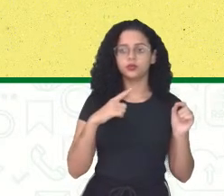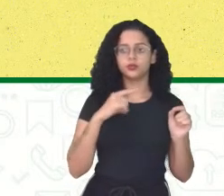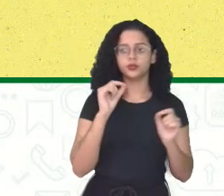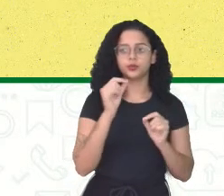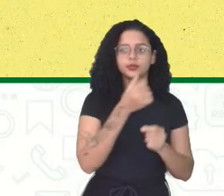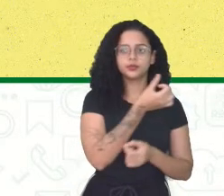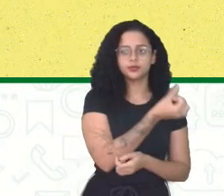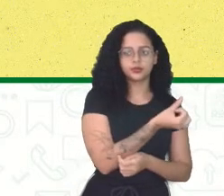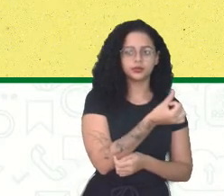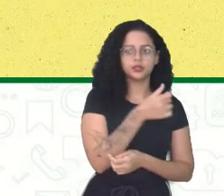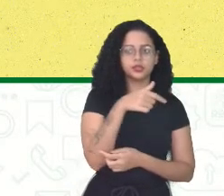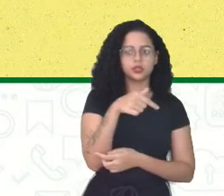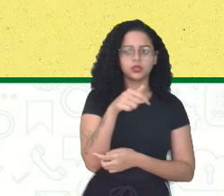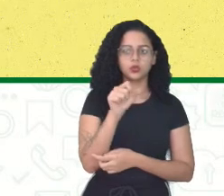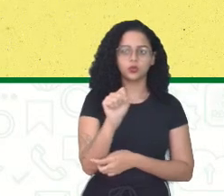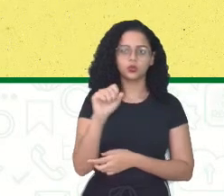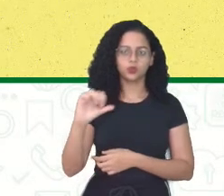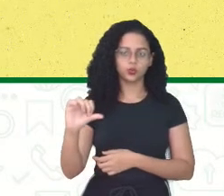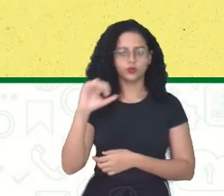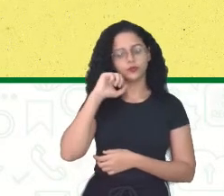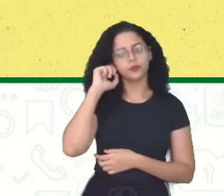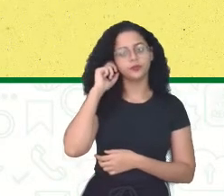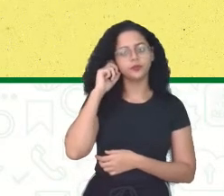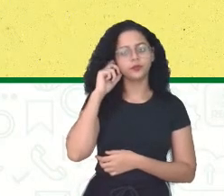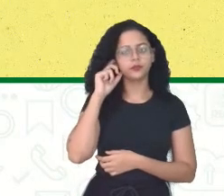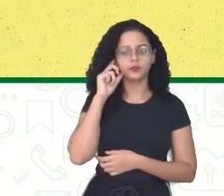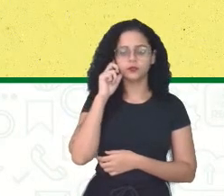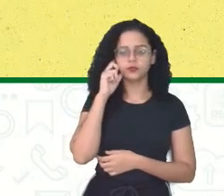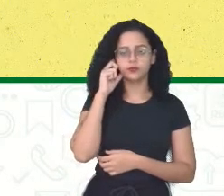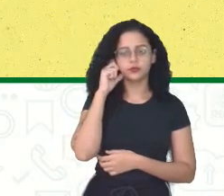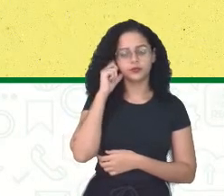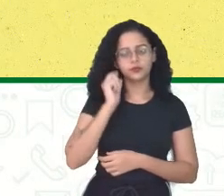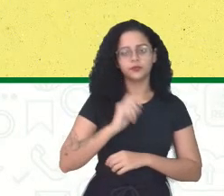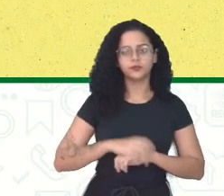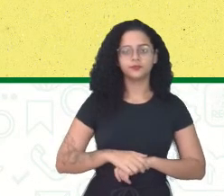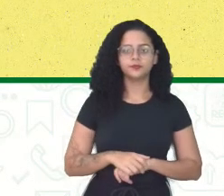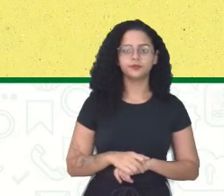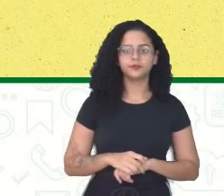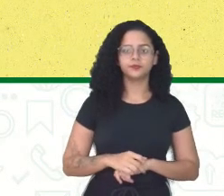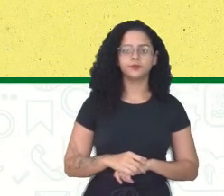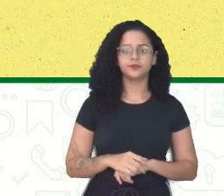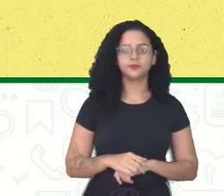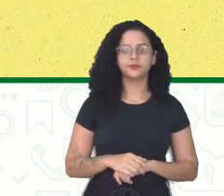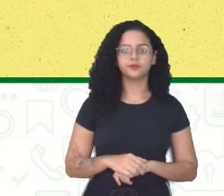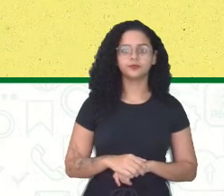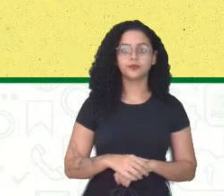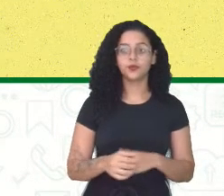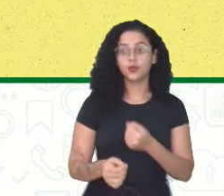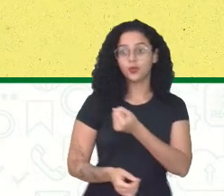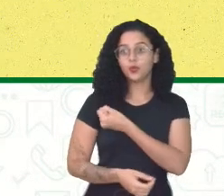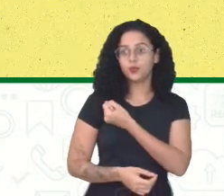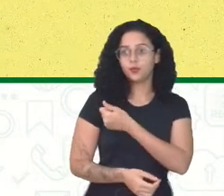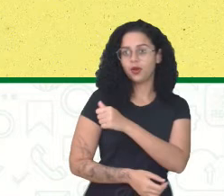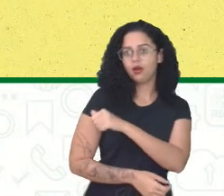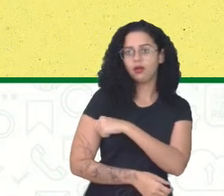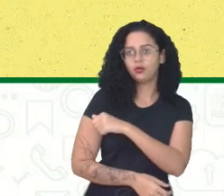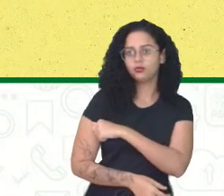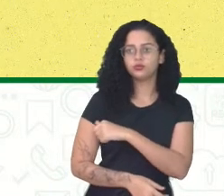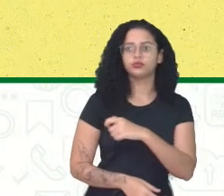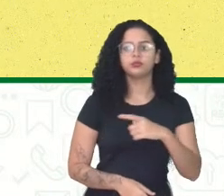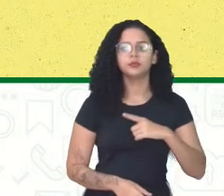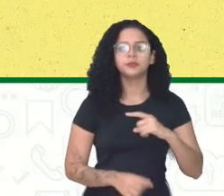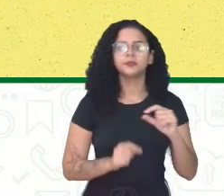nota 6, a nota 7, a nota 8 e a nota 9, né? No número de alunos eu